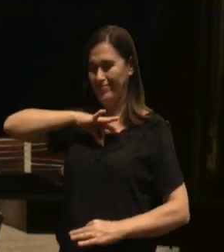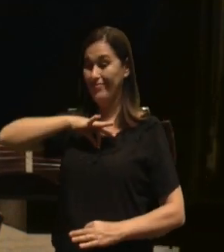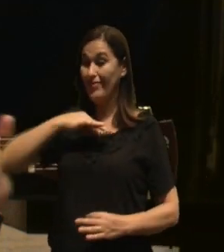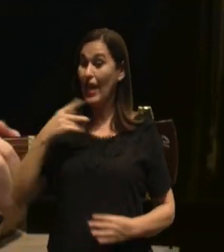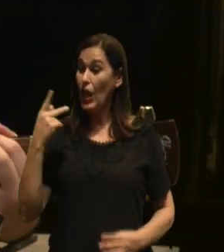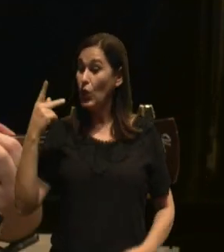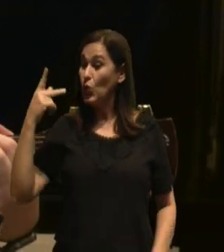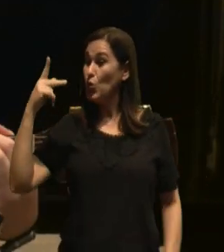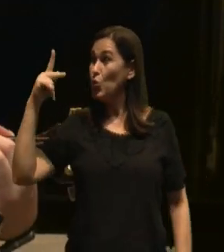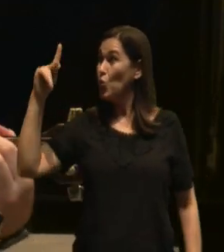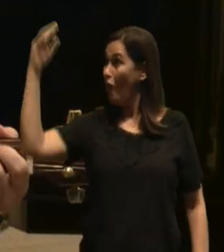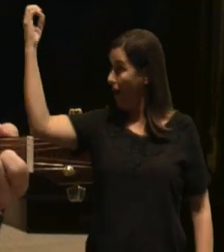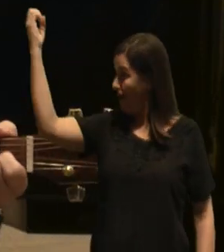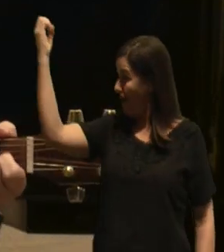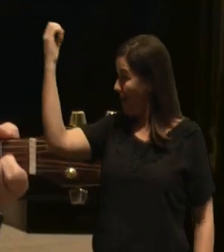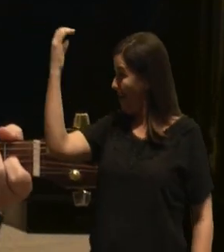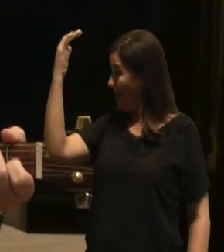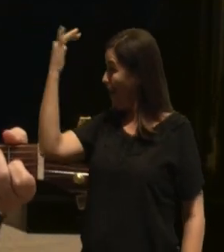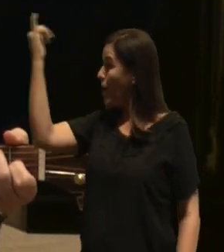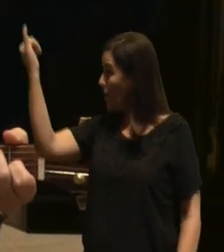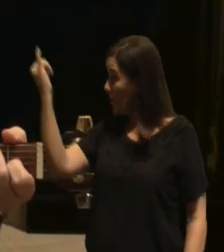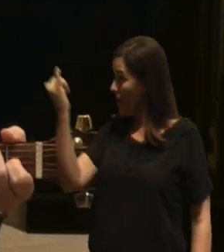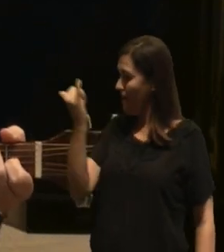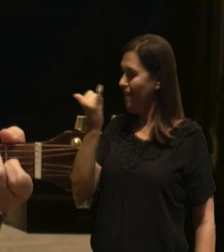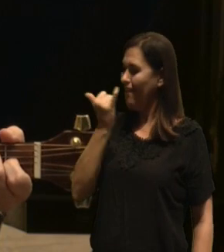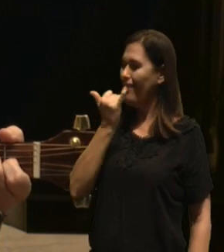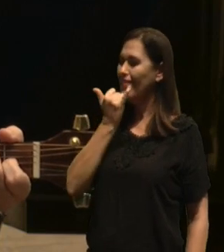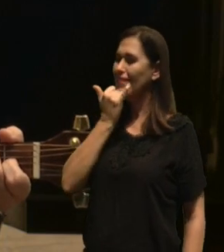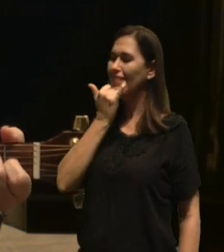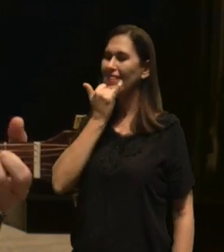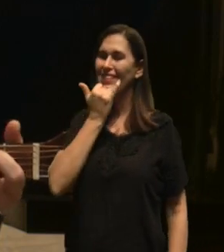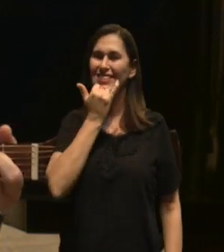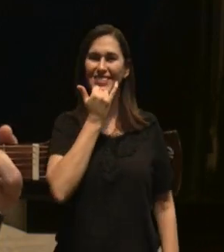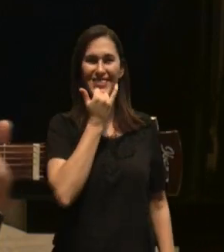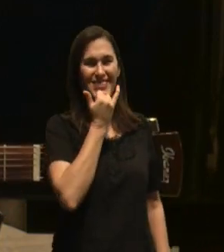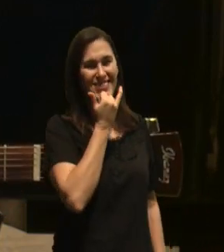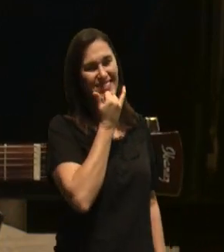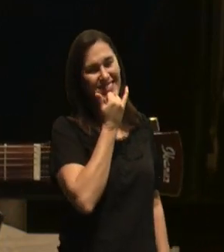com tua graça e perdão.